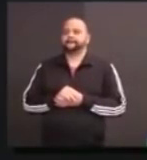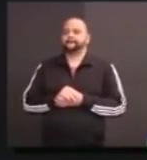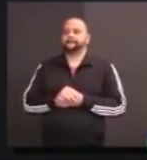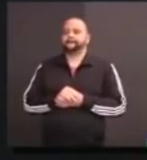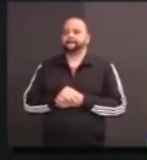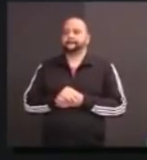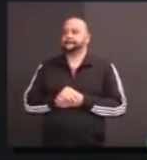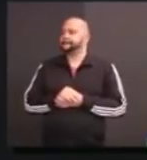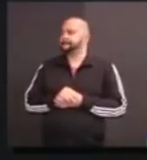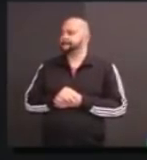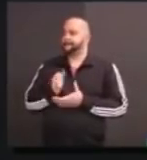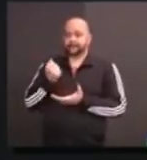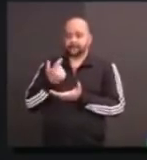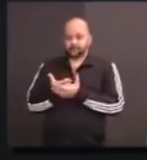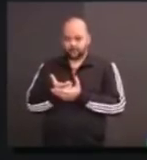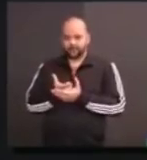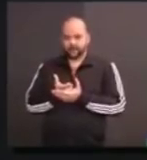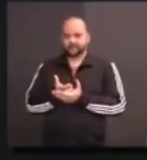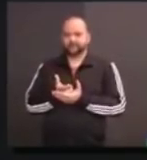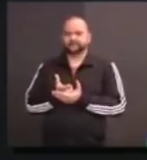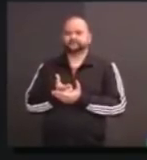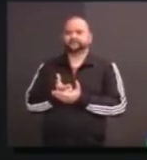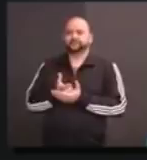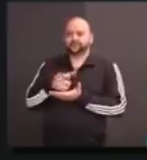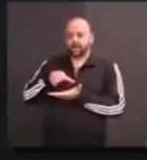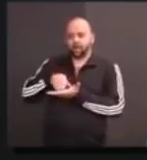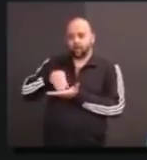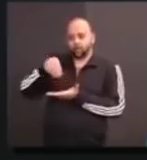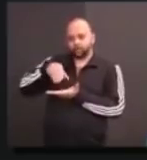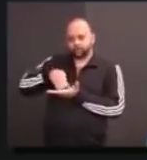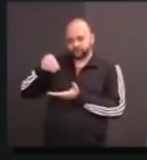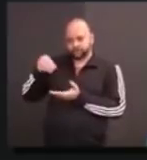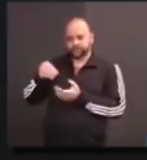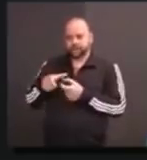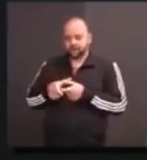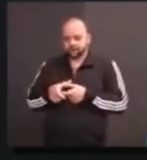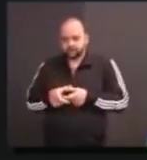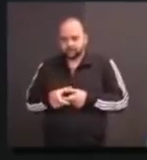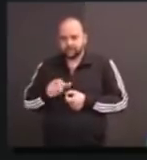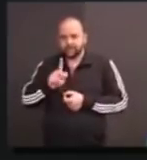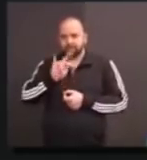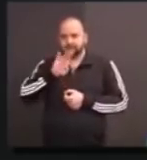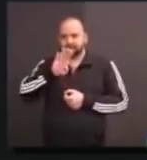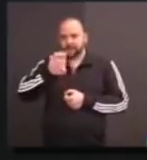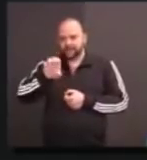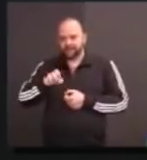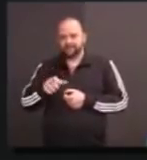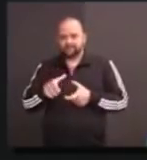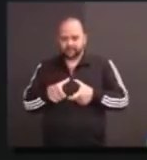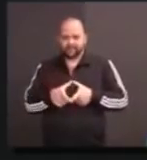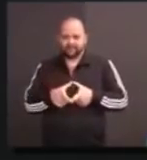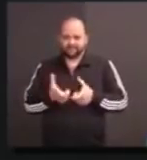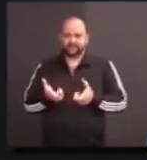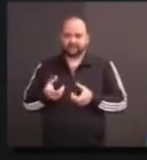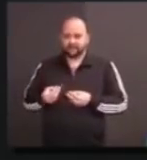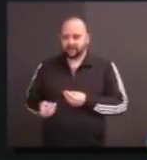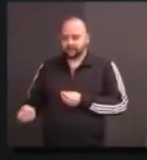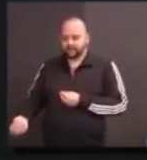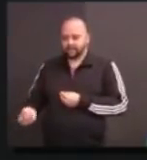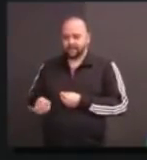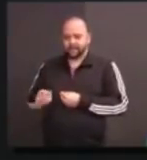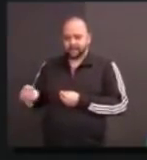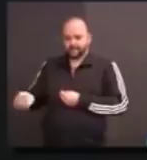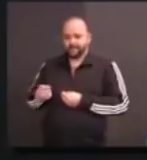Ele comprava salgados, coxinha, quibe, esfirra, e dava para a